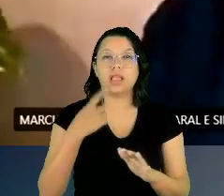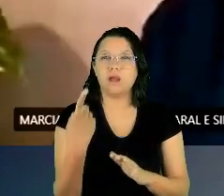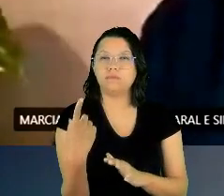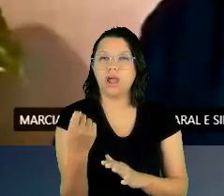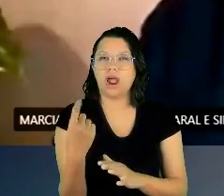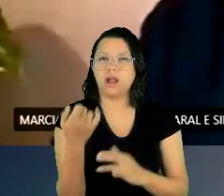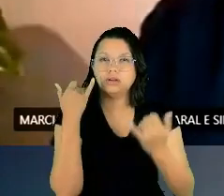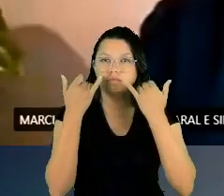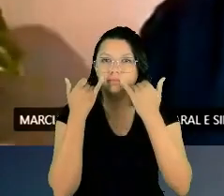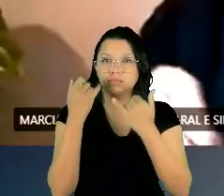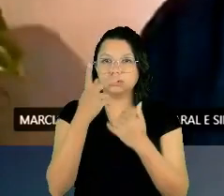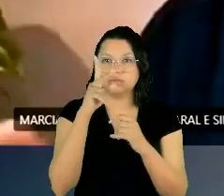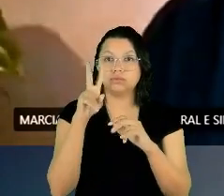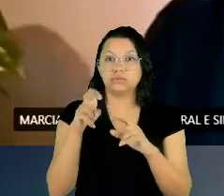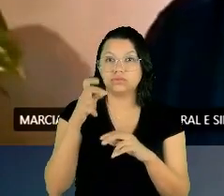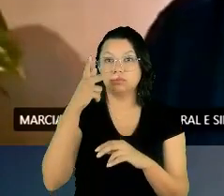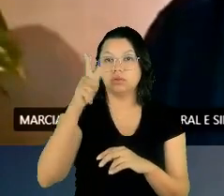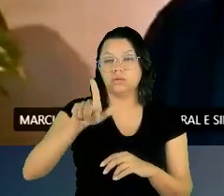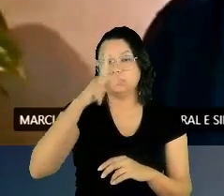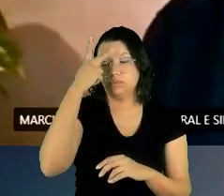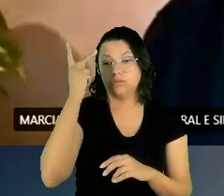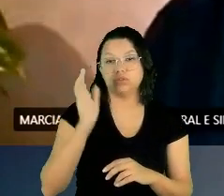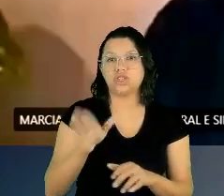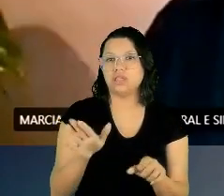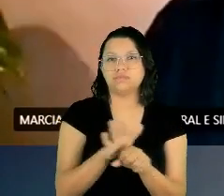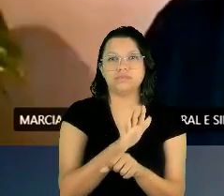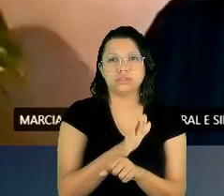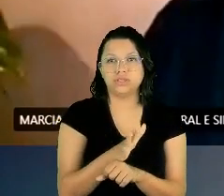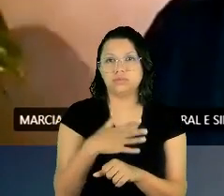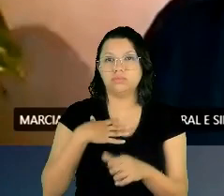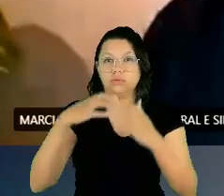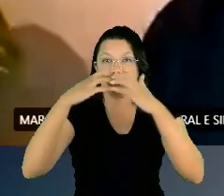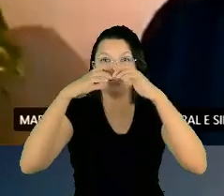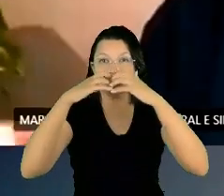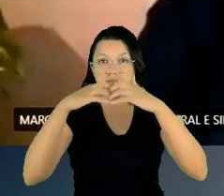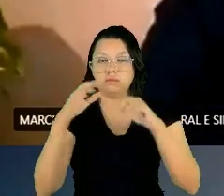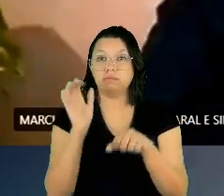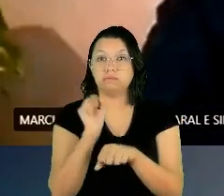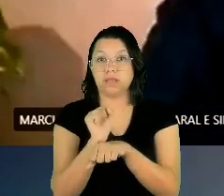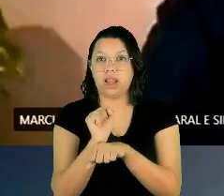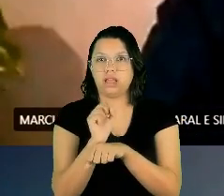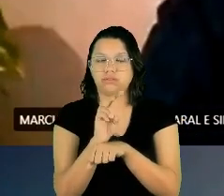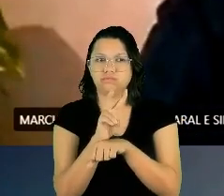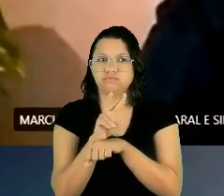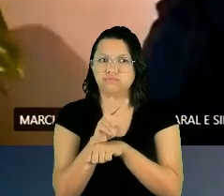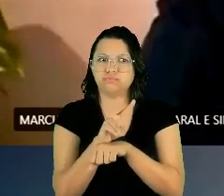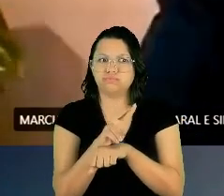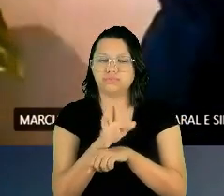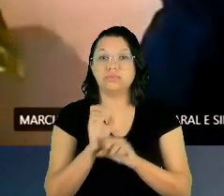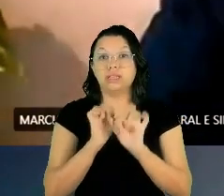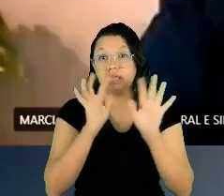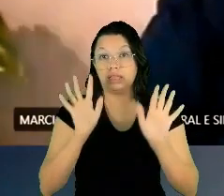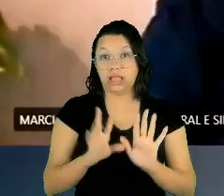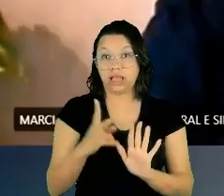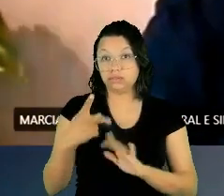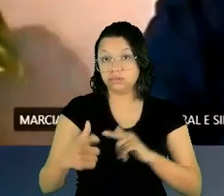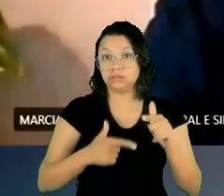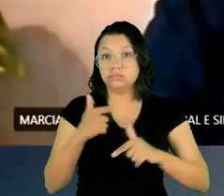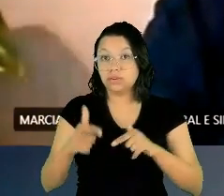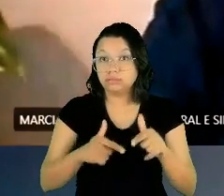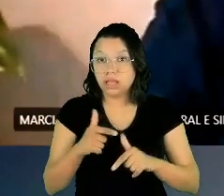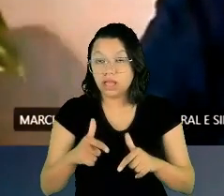apenas eu ter uma única informação sobre o outro já pode ser o suficiente para o meu cérebro parar de monitorar. Claro que na posição de juiz você